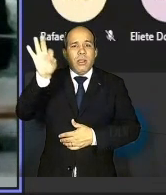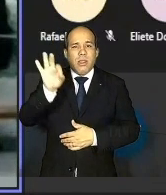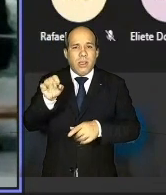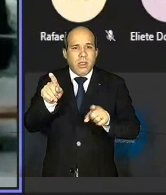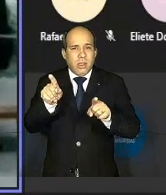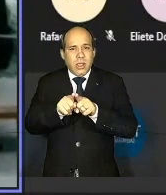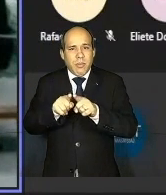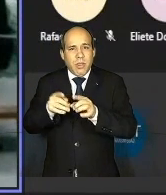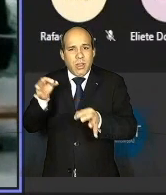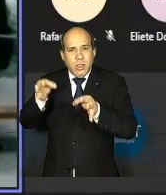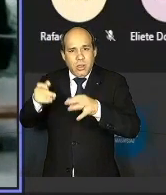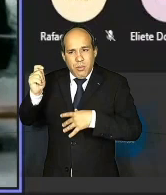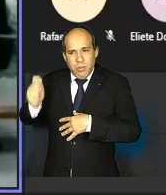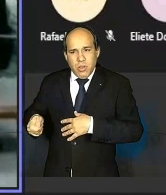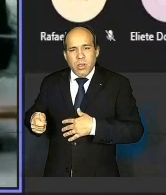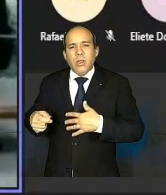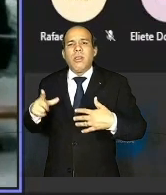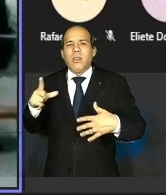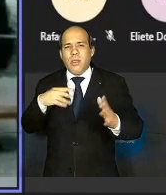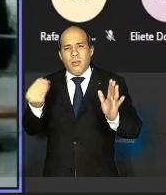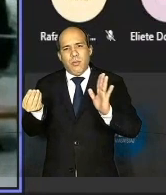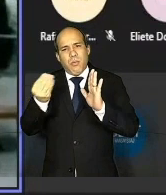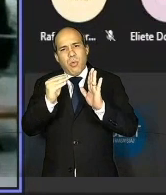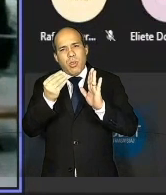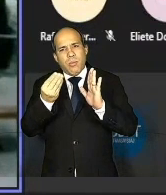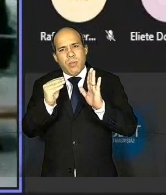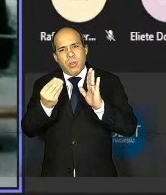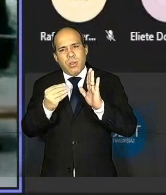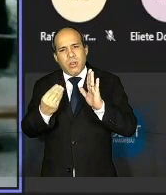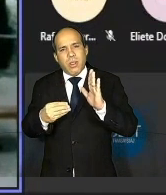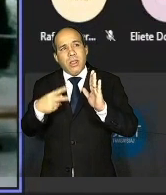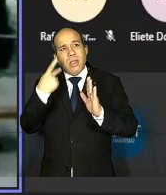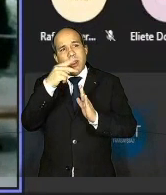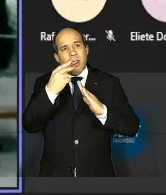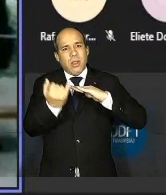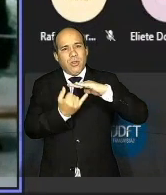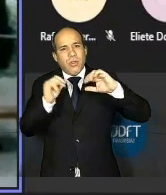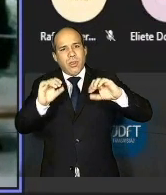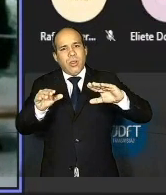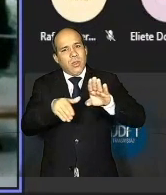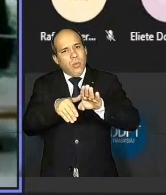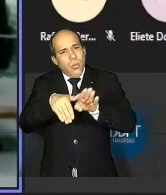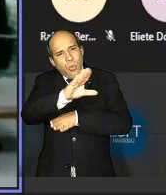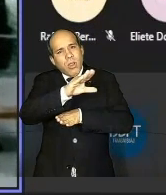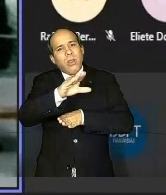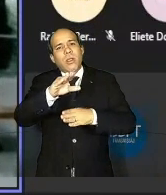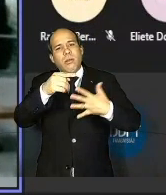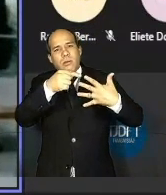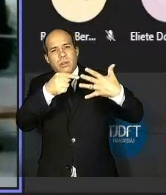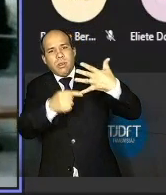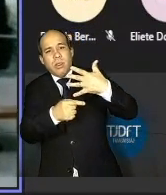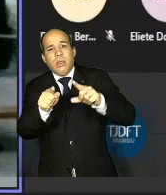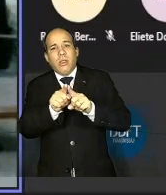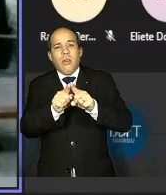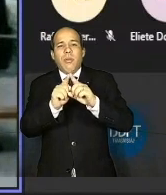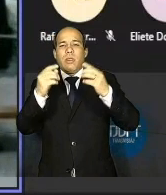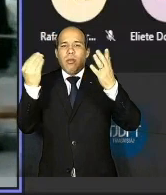taxa. Como consequência, a sentença bem delineou os critérios a serem seguidos pelas instituições de ensino,